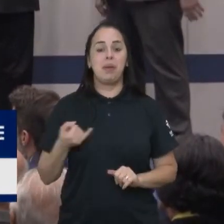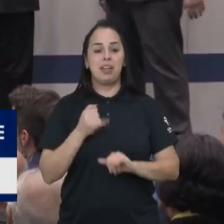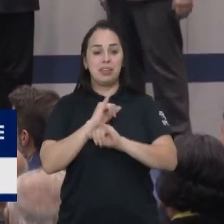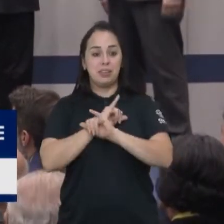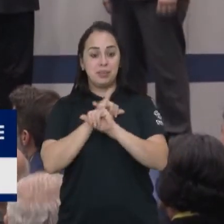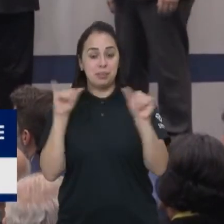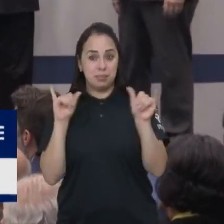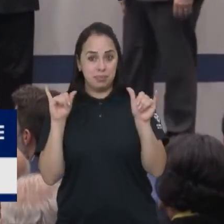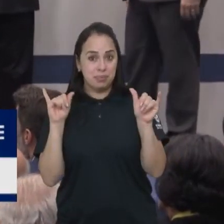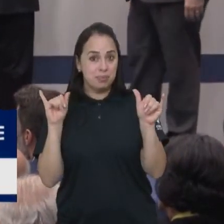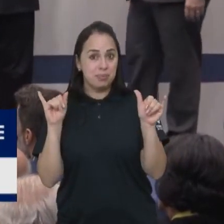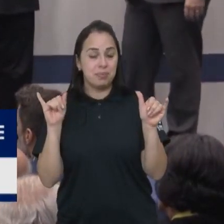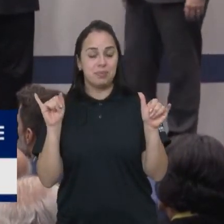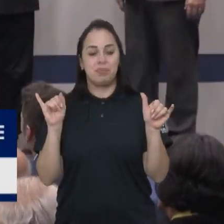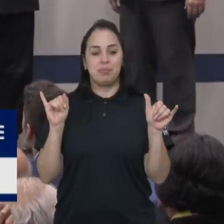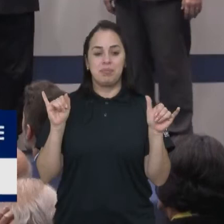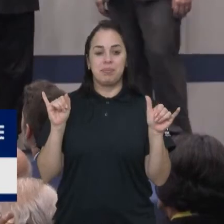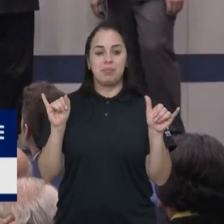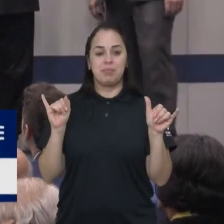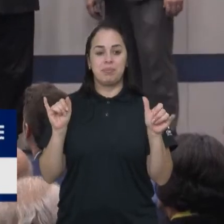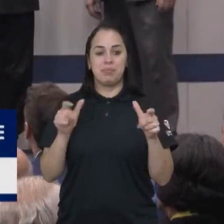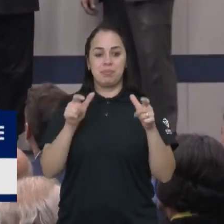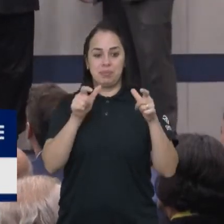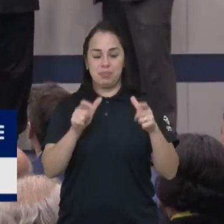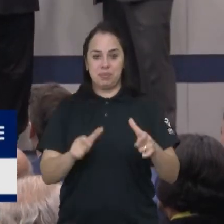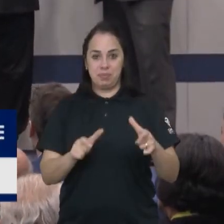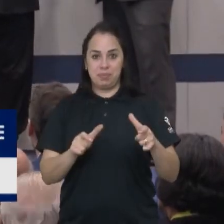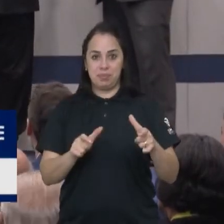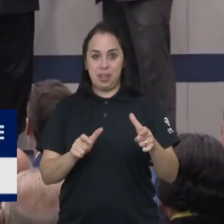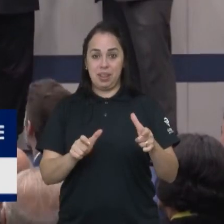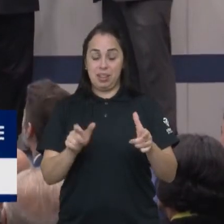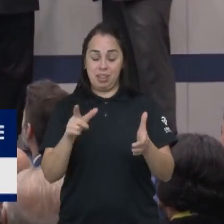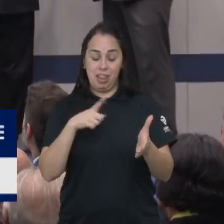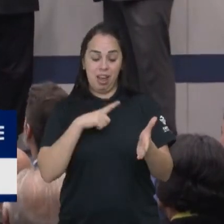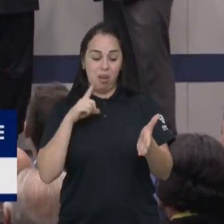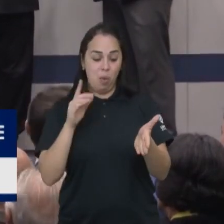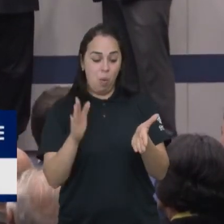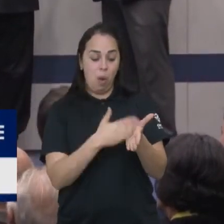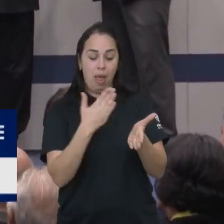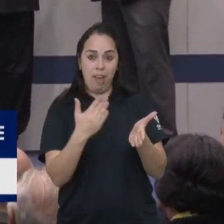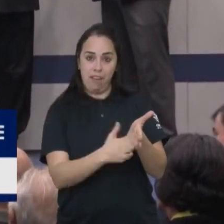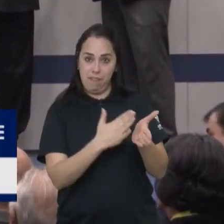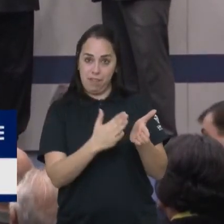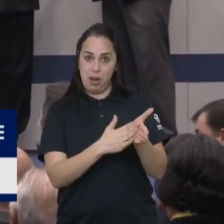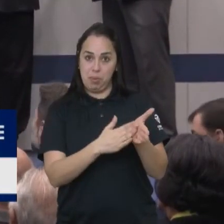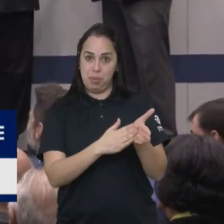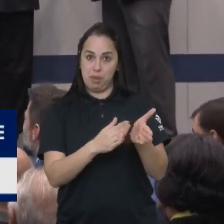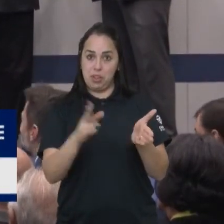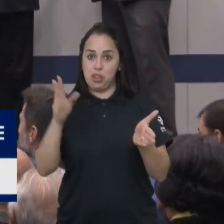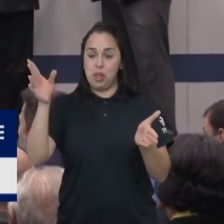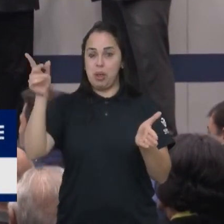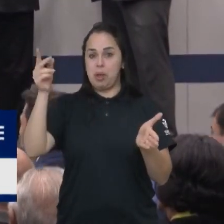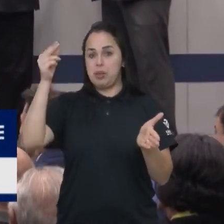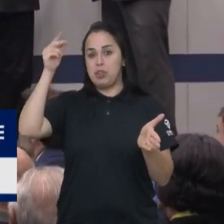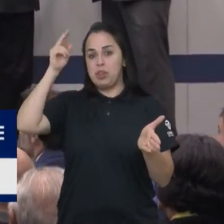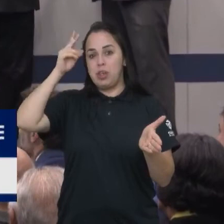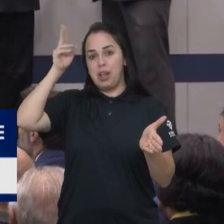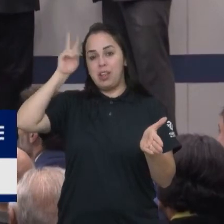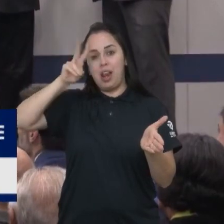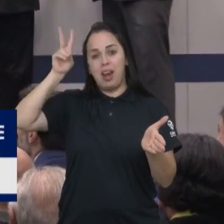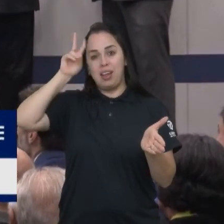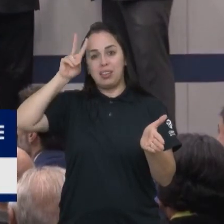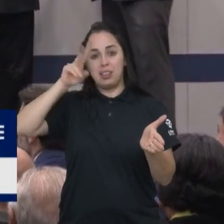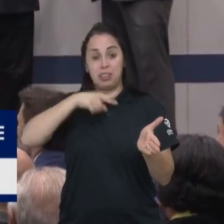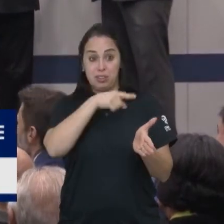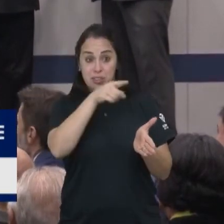informar que no local estará aberto um livro de memórias. Ele se destina a